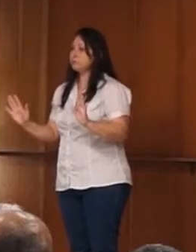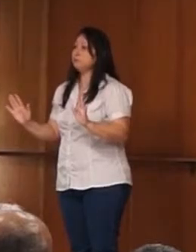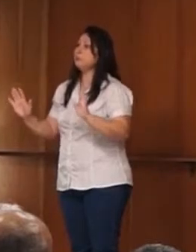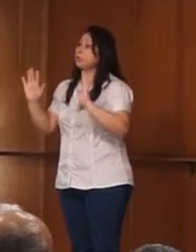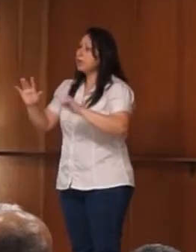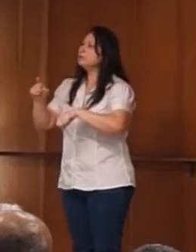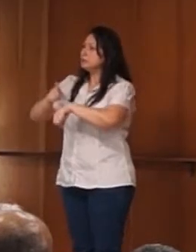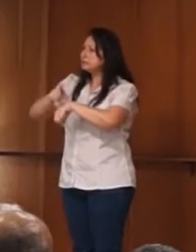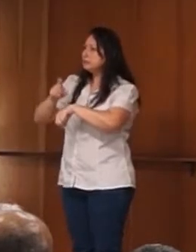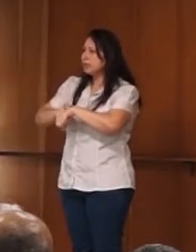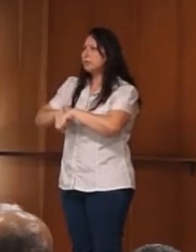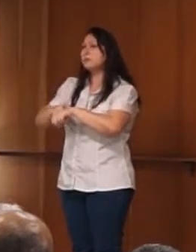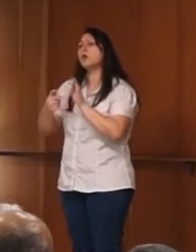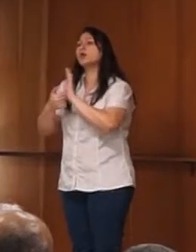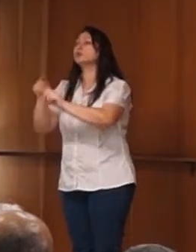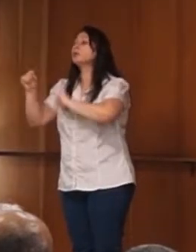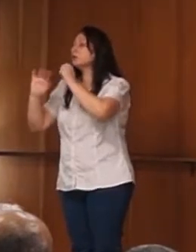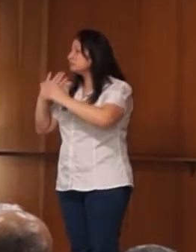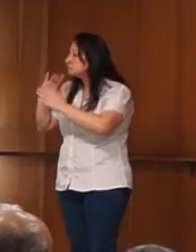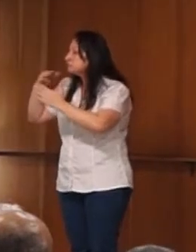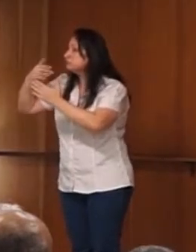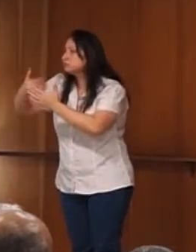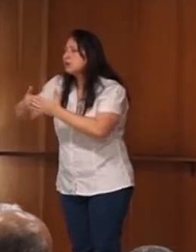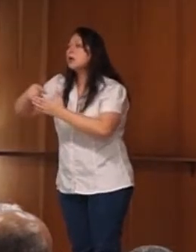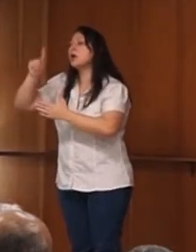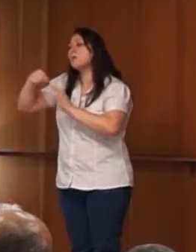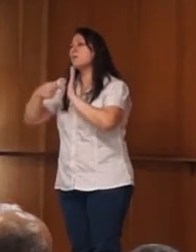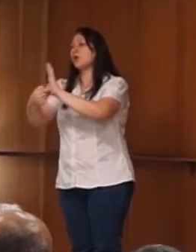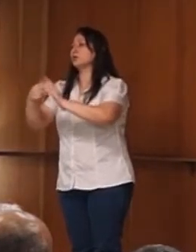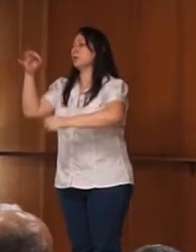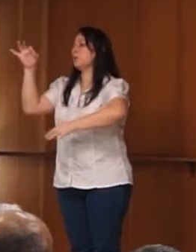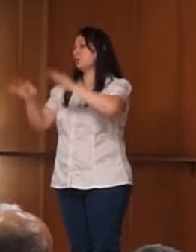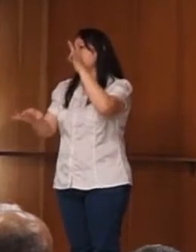tempo vai mostrar que, obviamente, é uma política